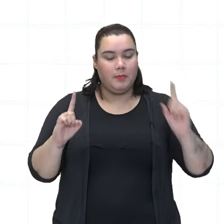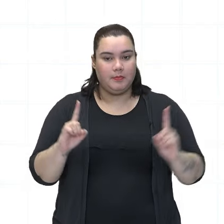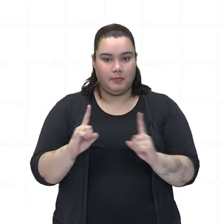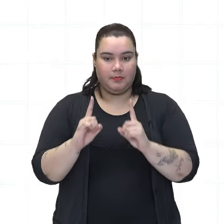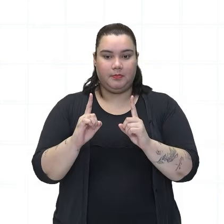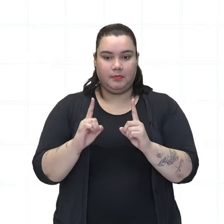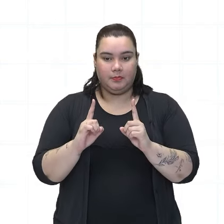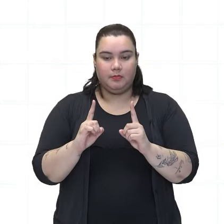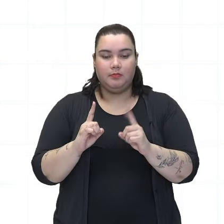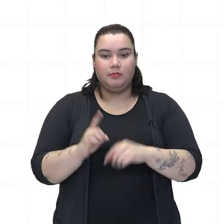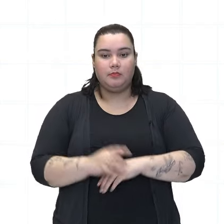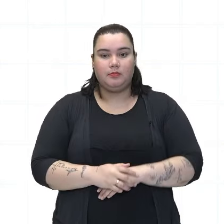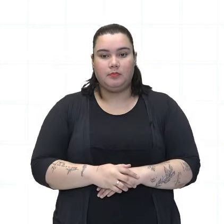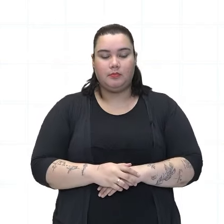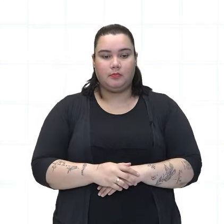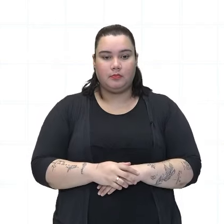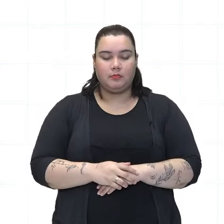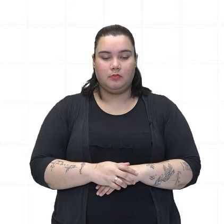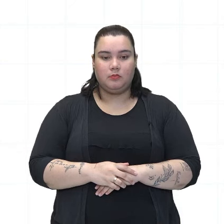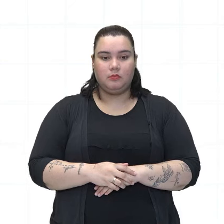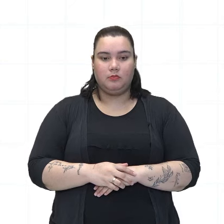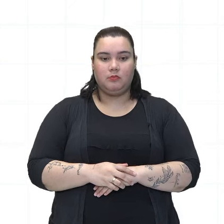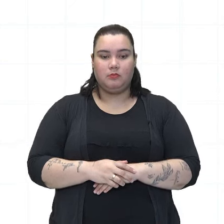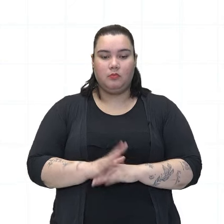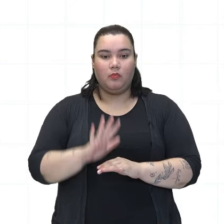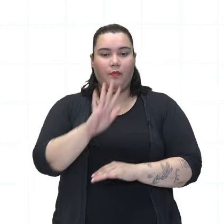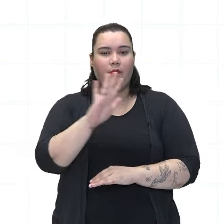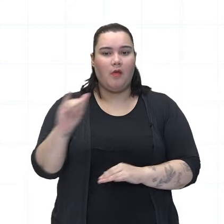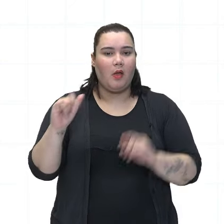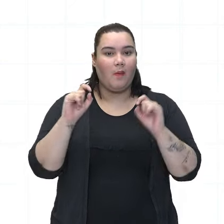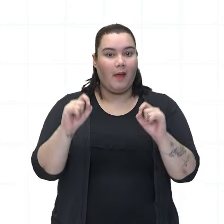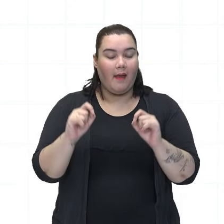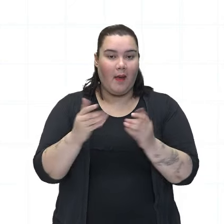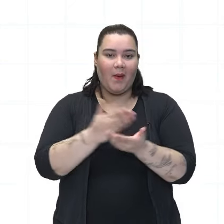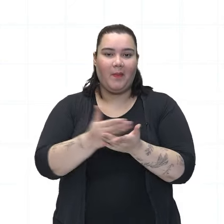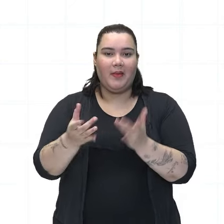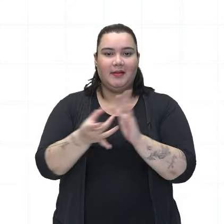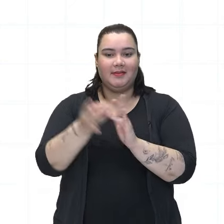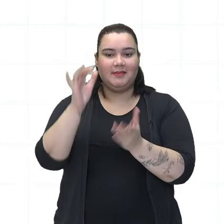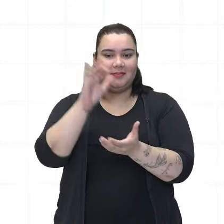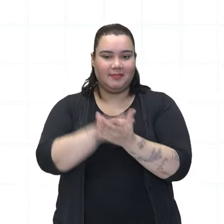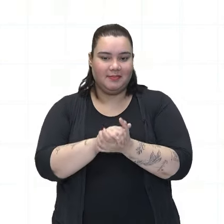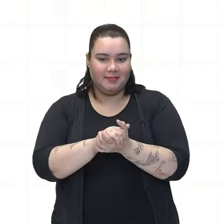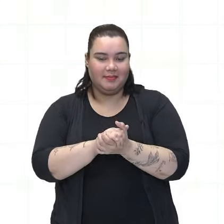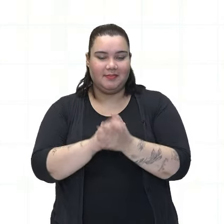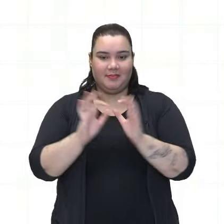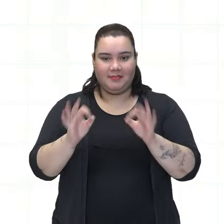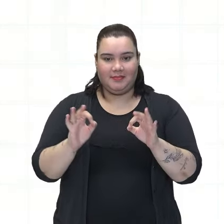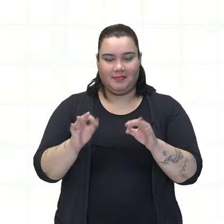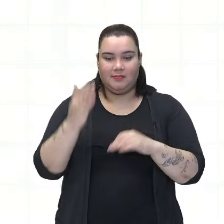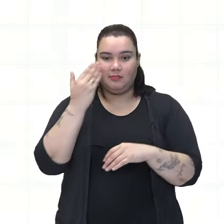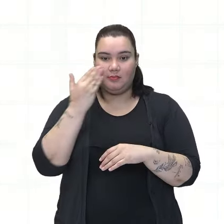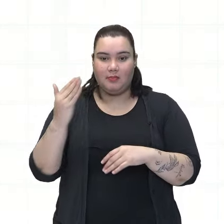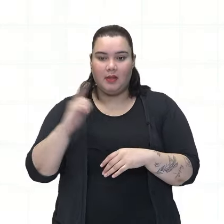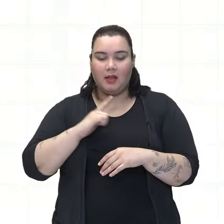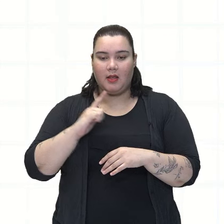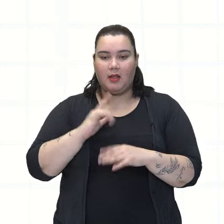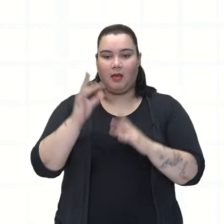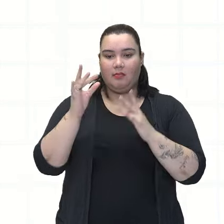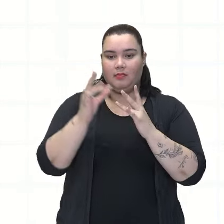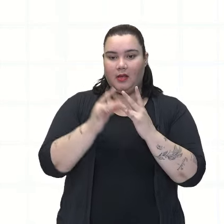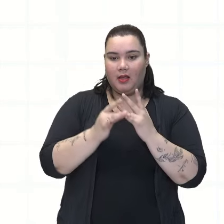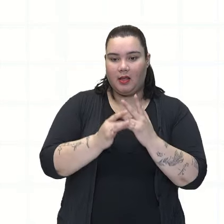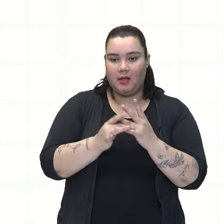E aqui nesse momento, né, eles vão fazer o quê? Vão se casar, certo? Então aqui diz o seguinte na nossa frase,